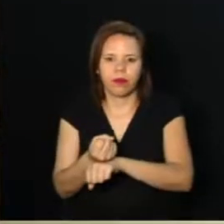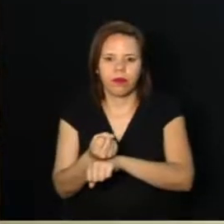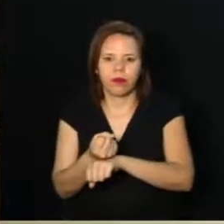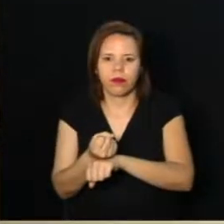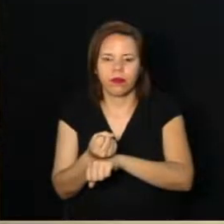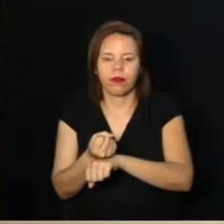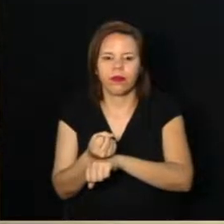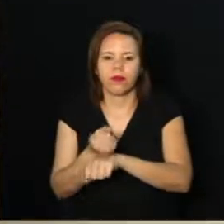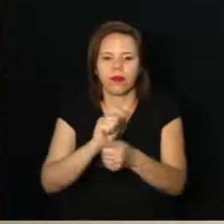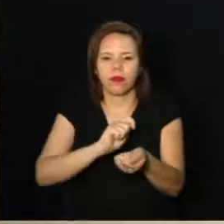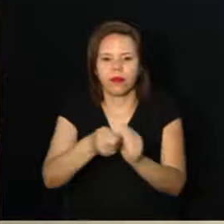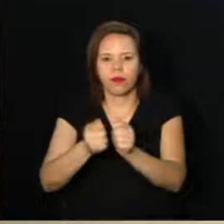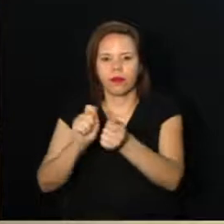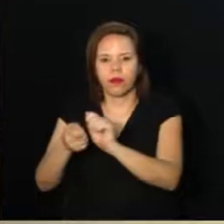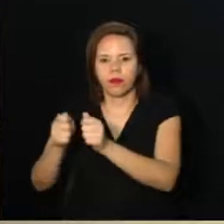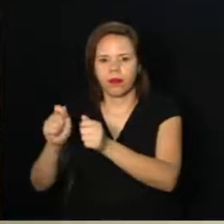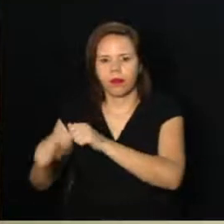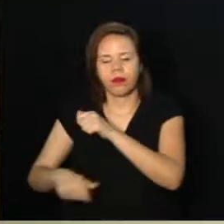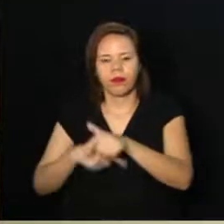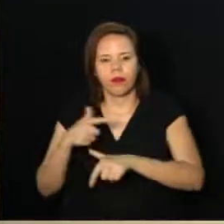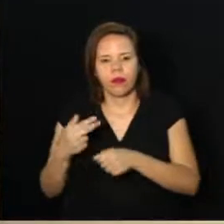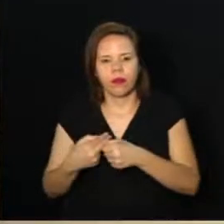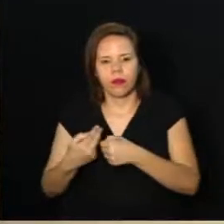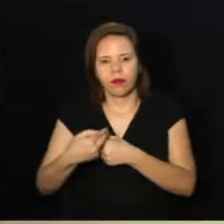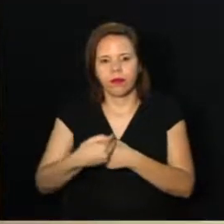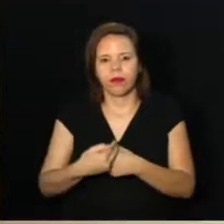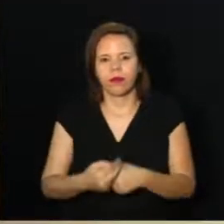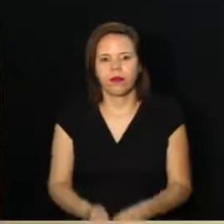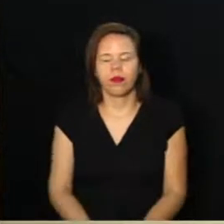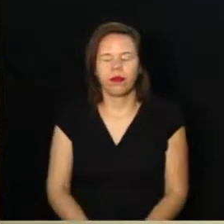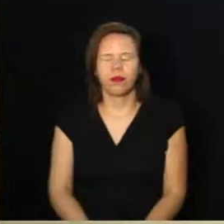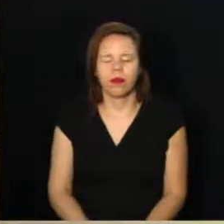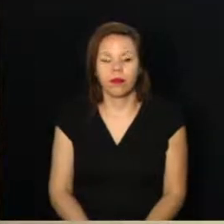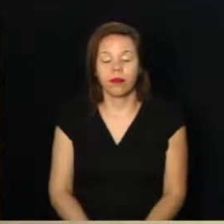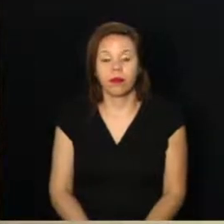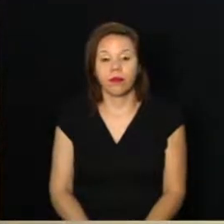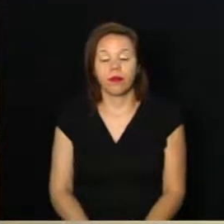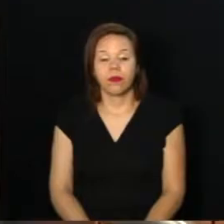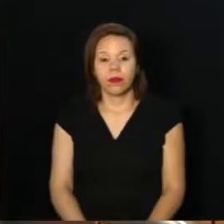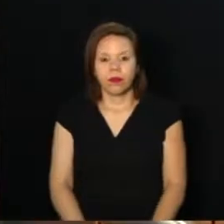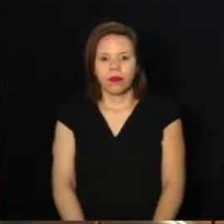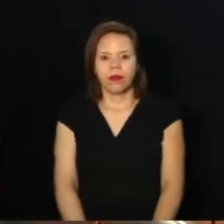e Reabilitação da Unicamp.